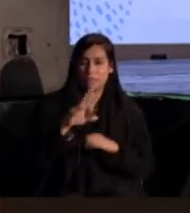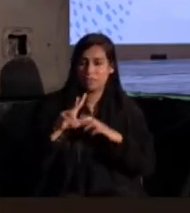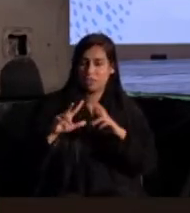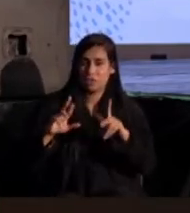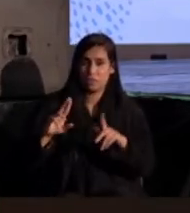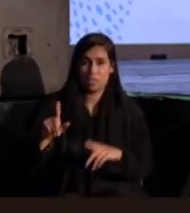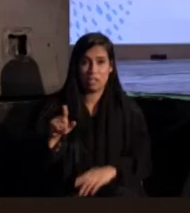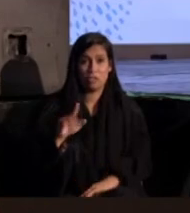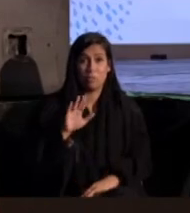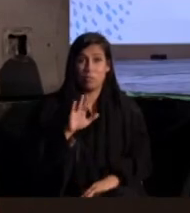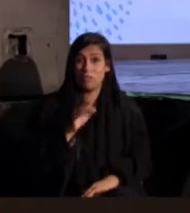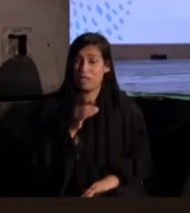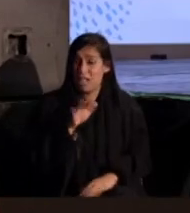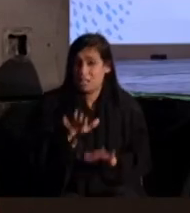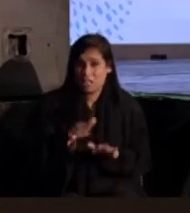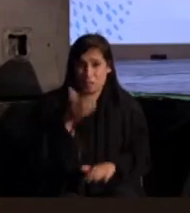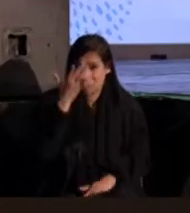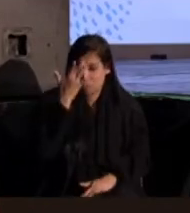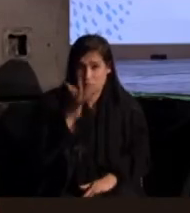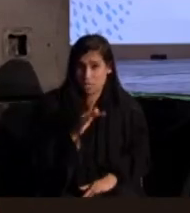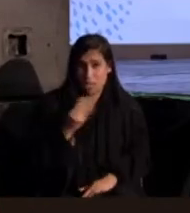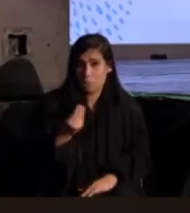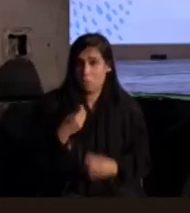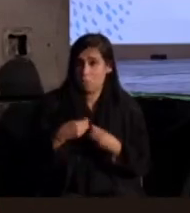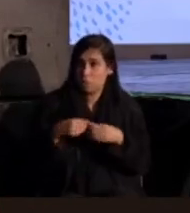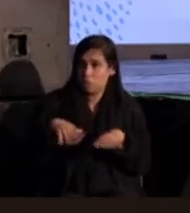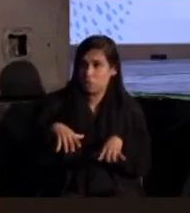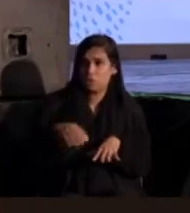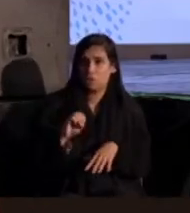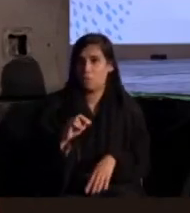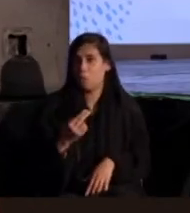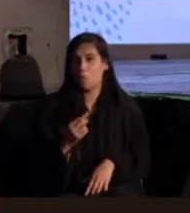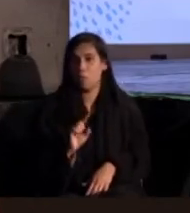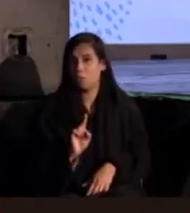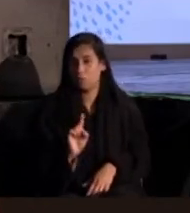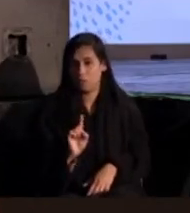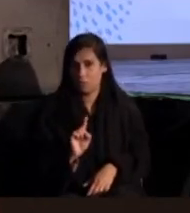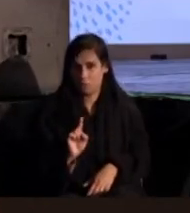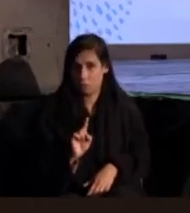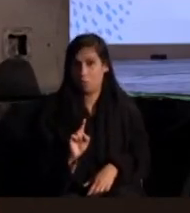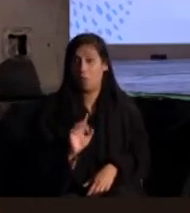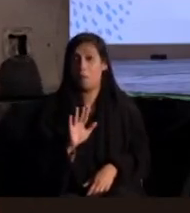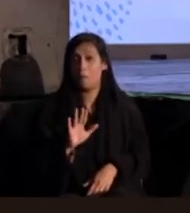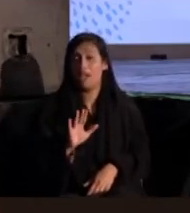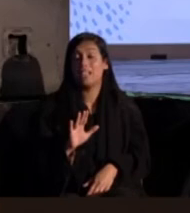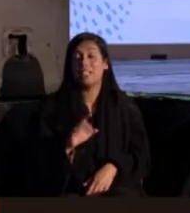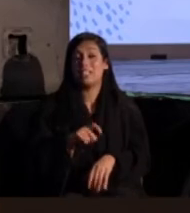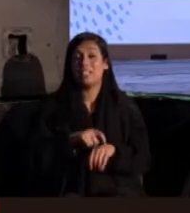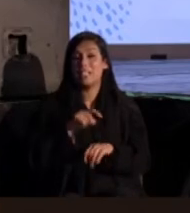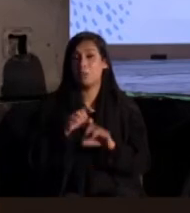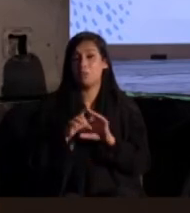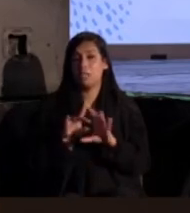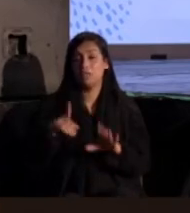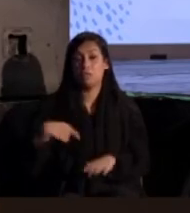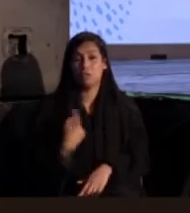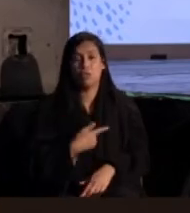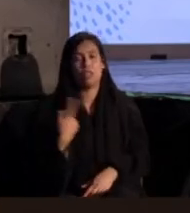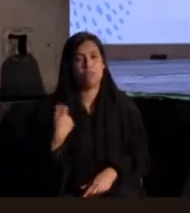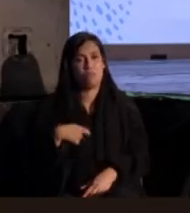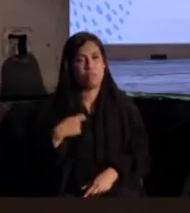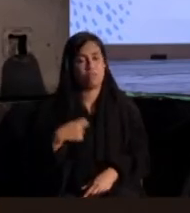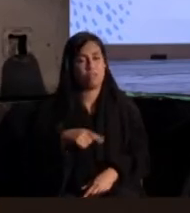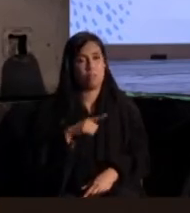sabe o quanto elas te afetam. Então, ter tempo livre é uma das maiores conquistas que a gente precisa ter. Por isso que a ideia